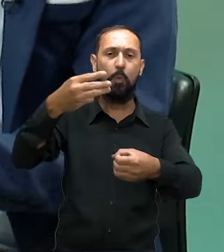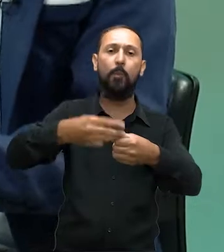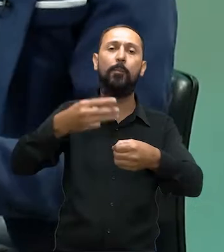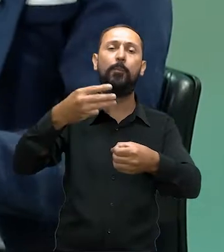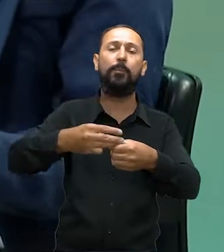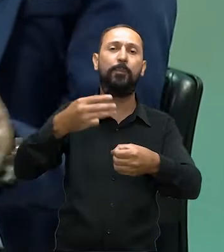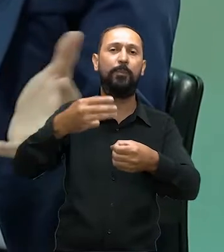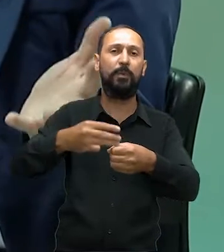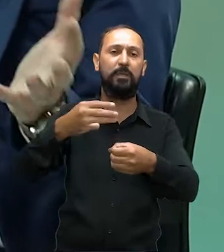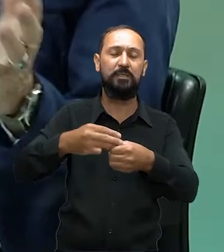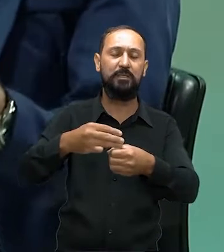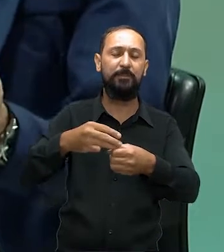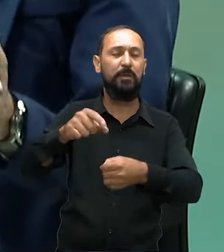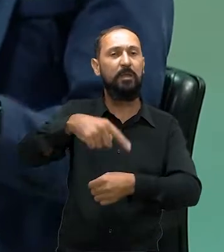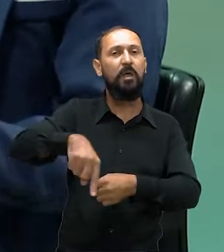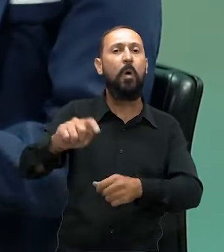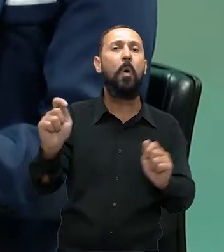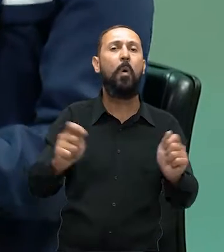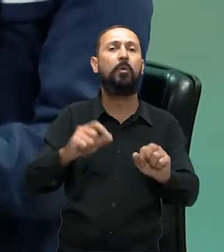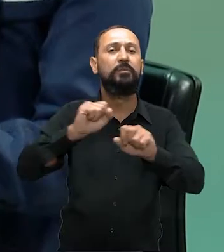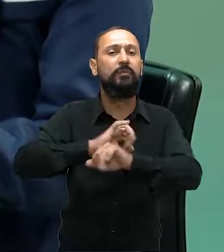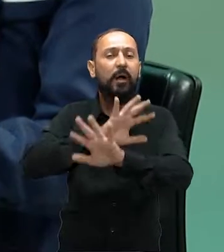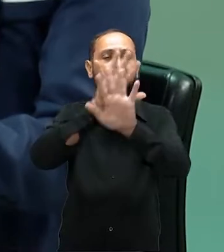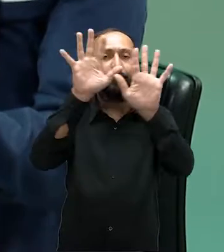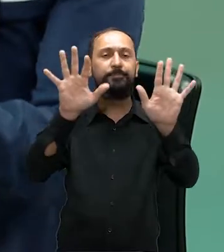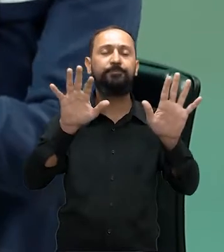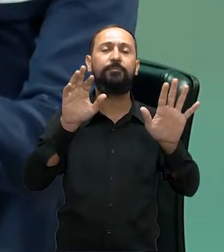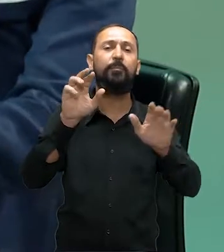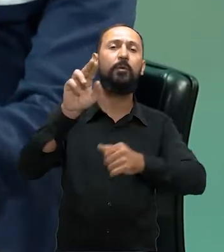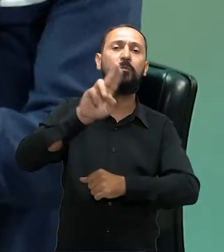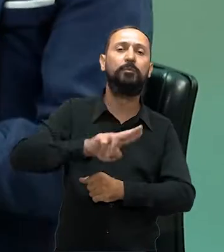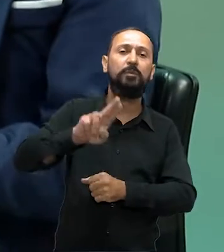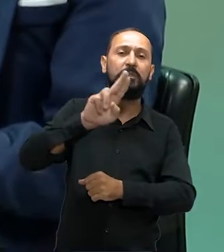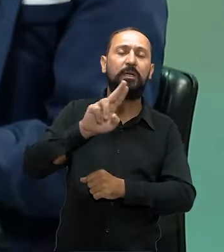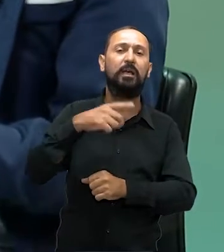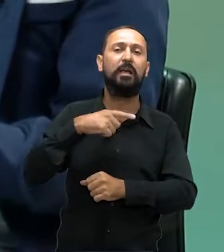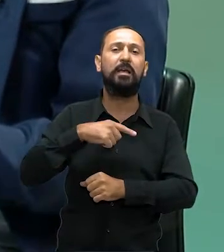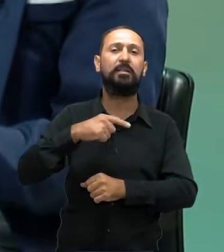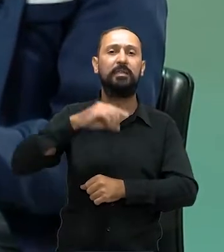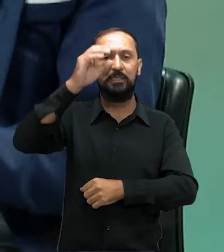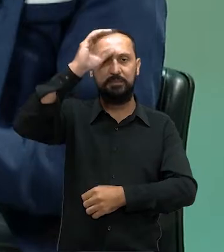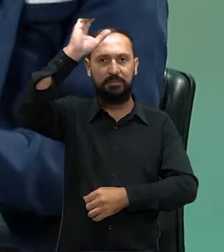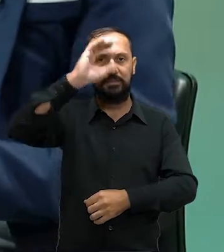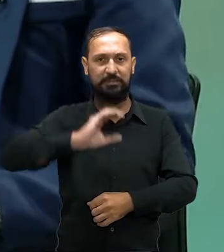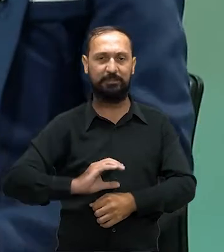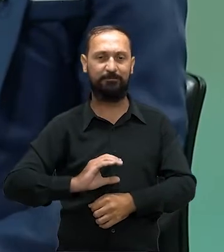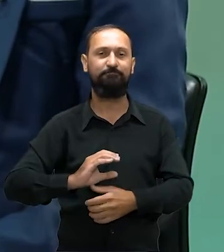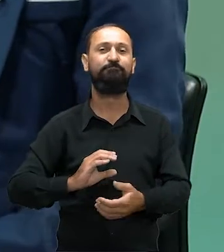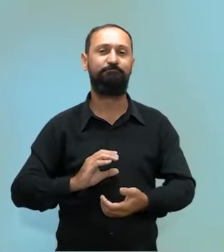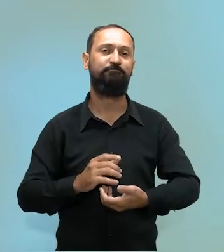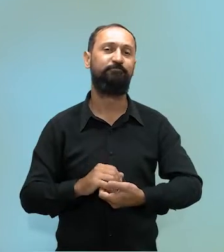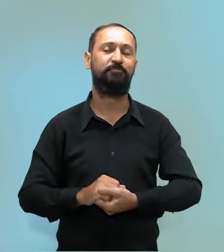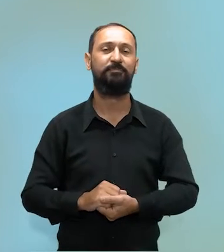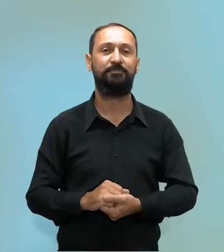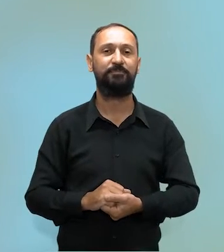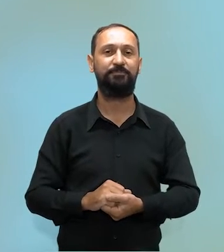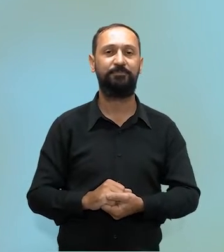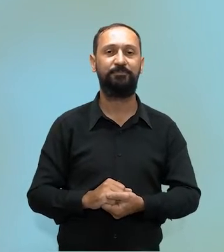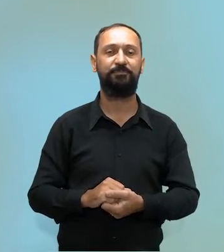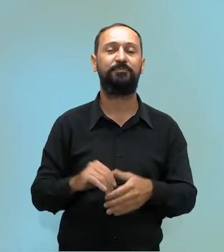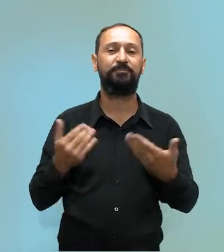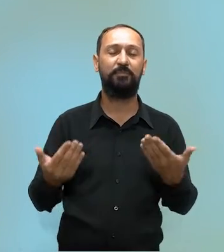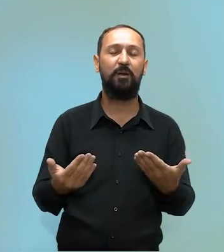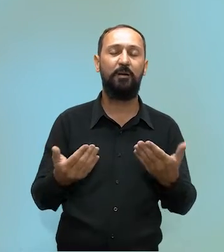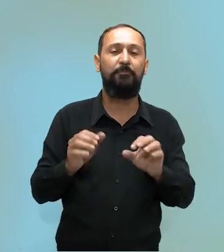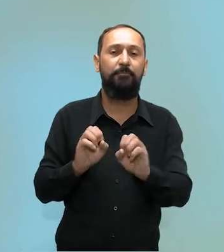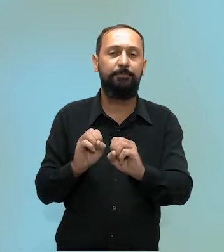chegar no município, onde o município possa implementar essa cidadania. Bacana.